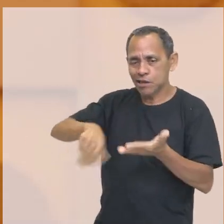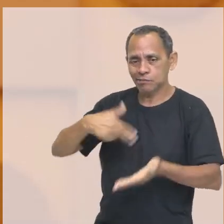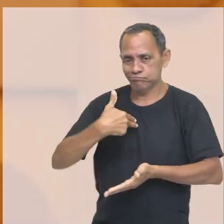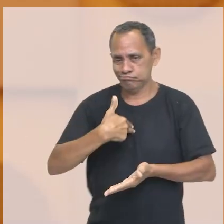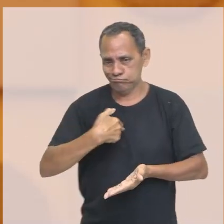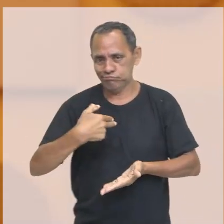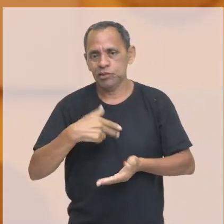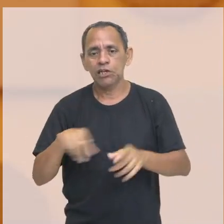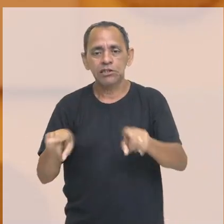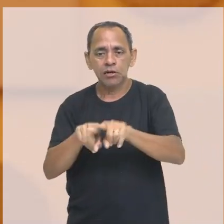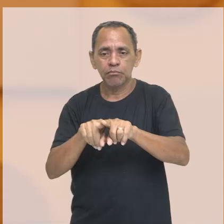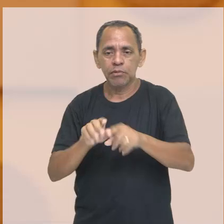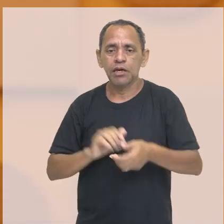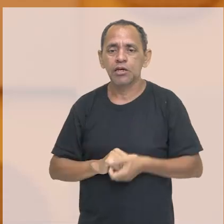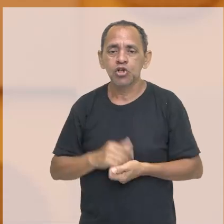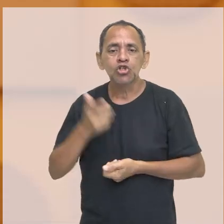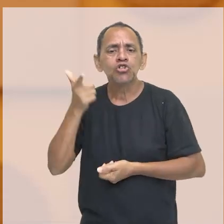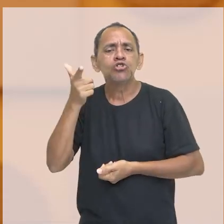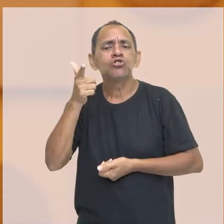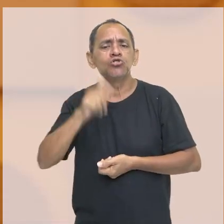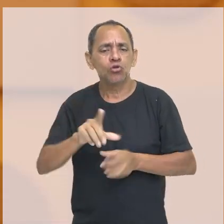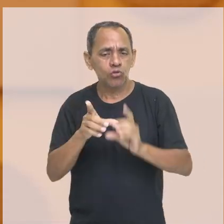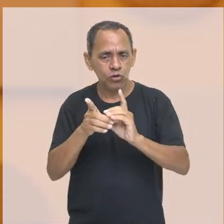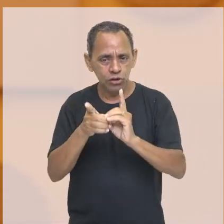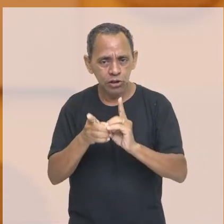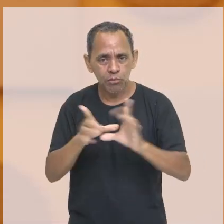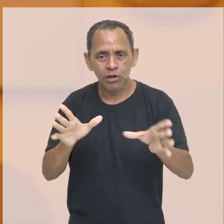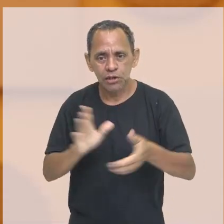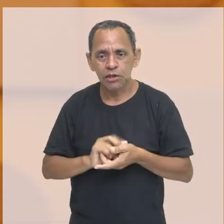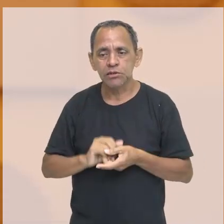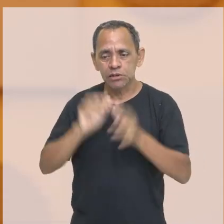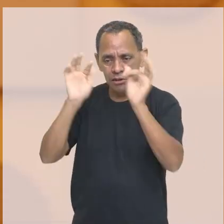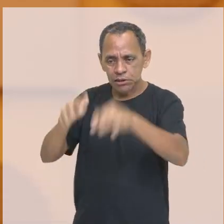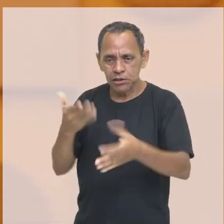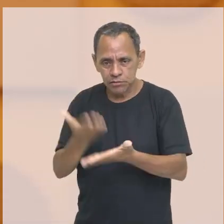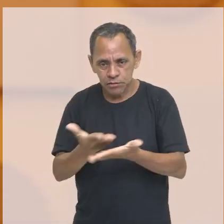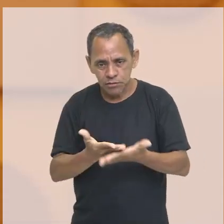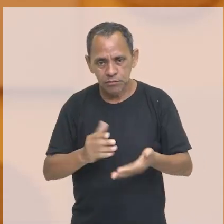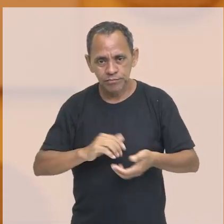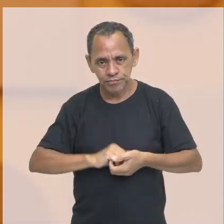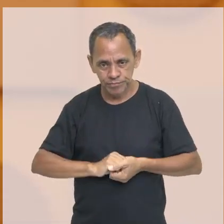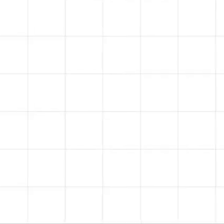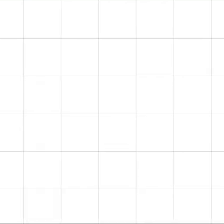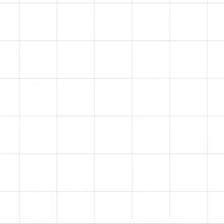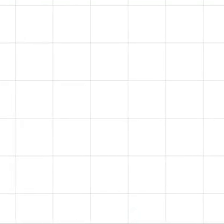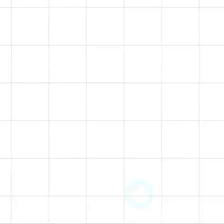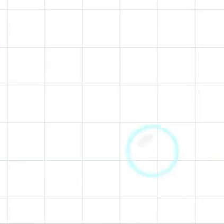redemocratização do Brasil. Beleza, gente? A gente vai encerrando nossa aula por aqui.